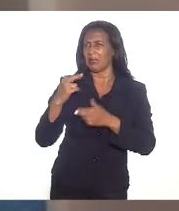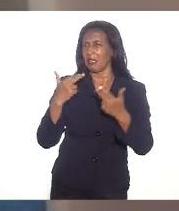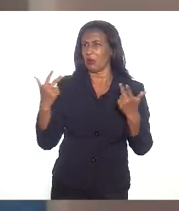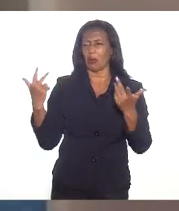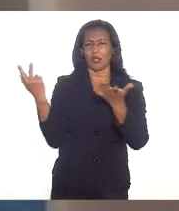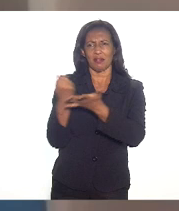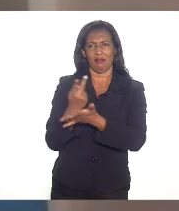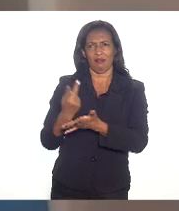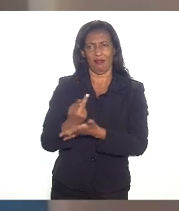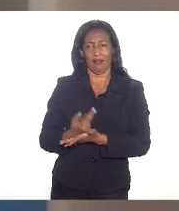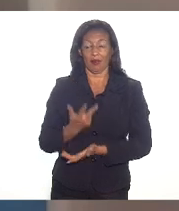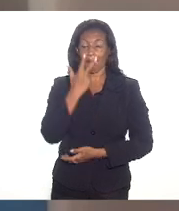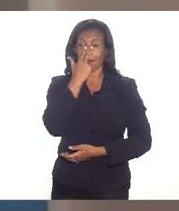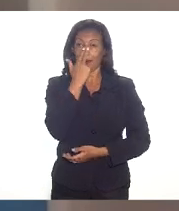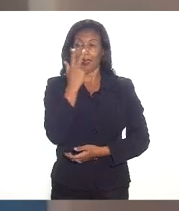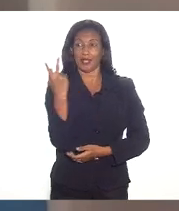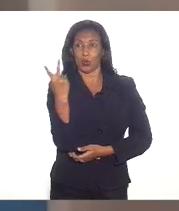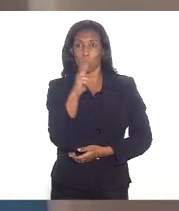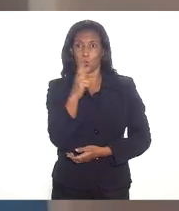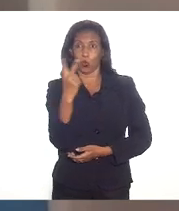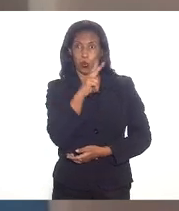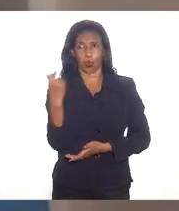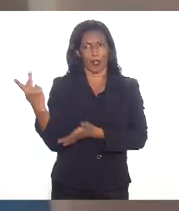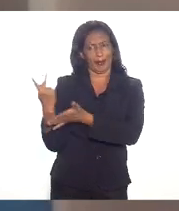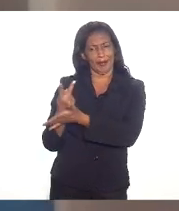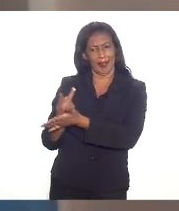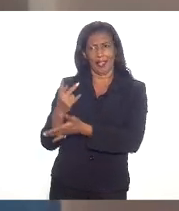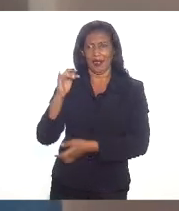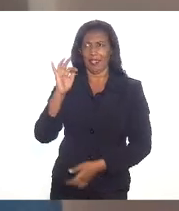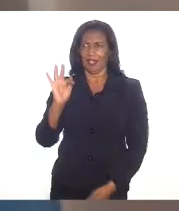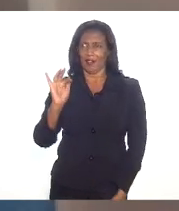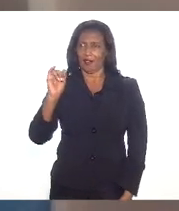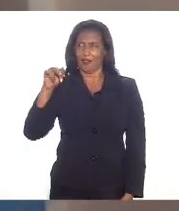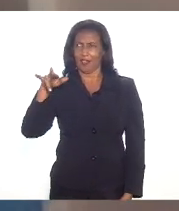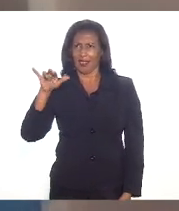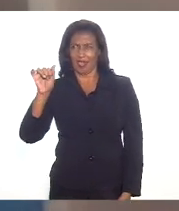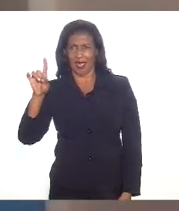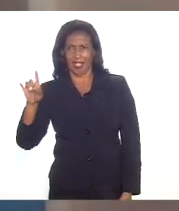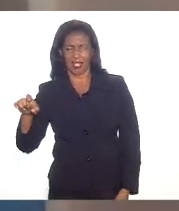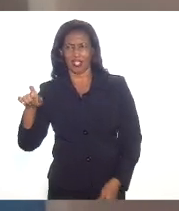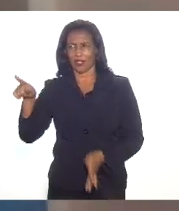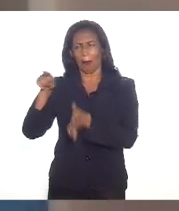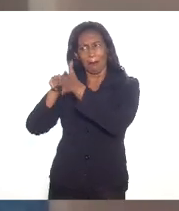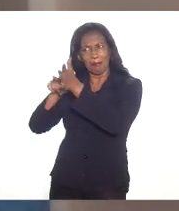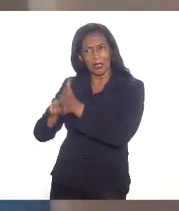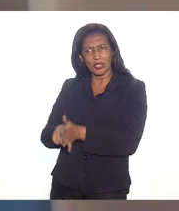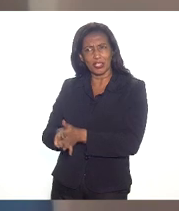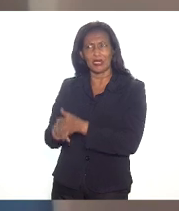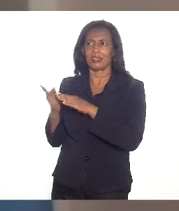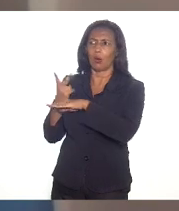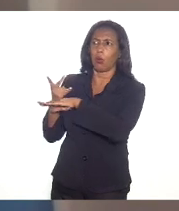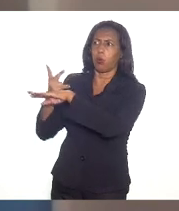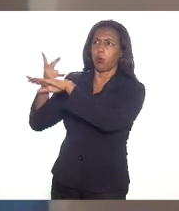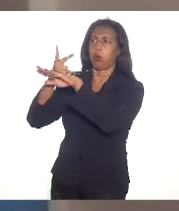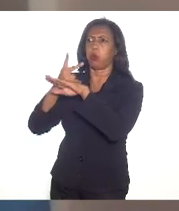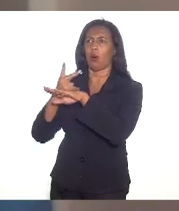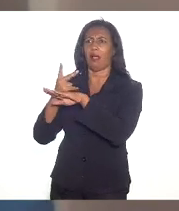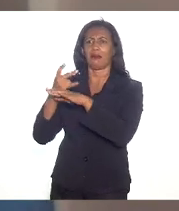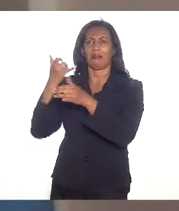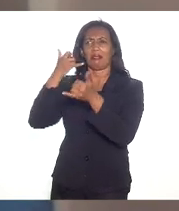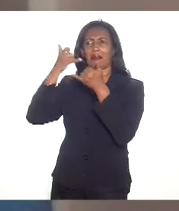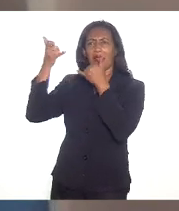arquibancada. Parece que os dois estão errados, a PNAD não está fazendo pesquisa de campo, está se fazendo telefone com